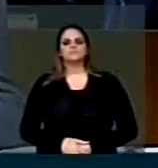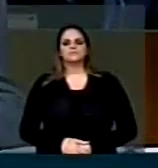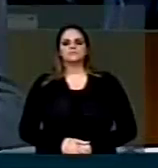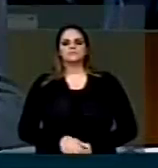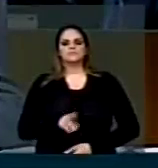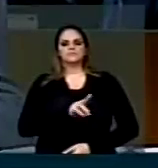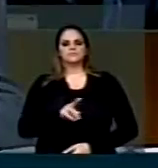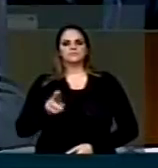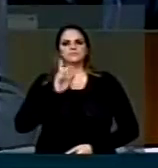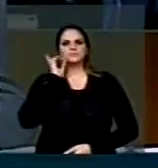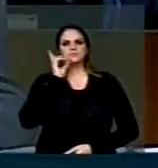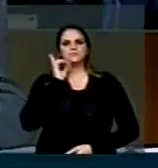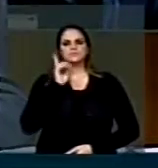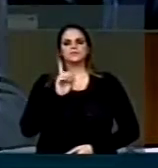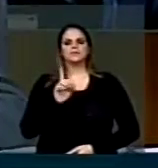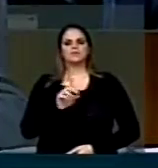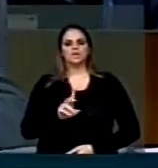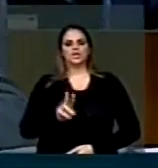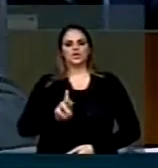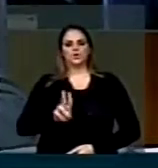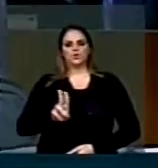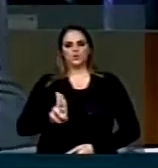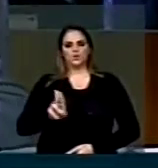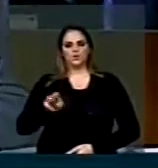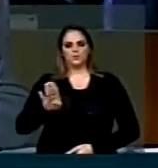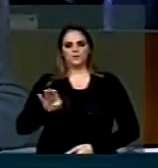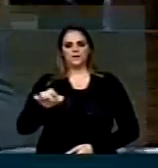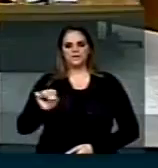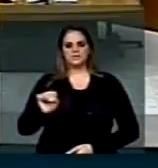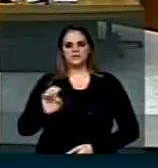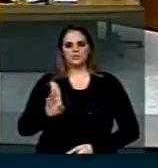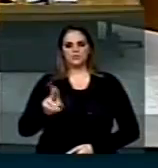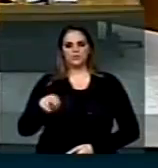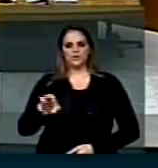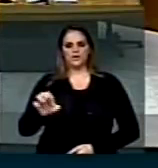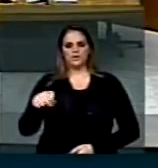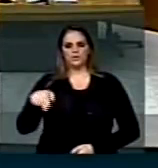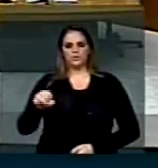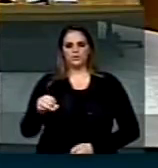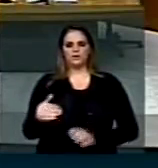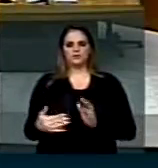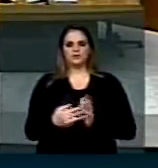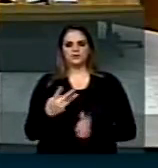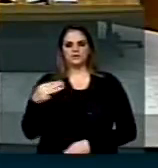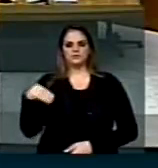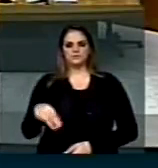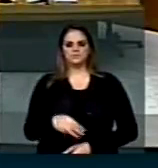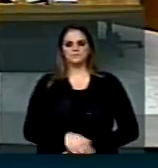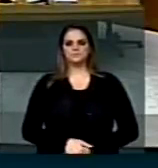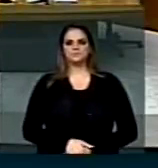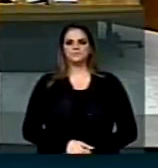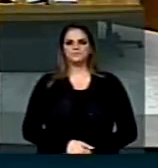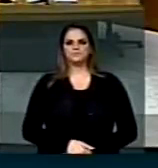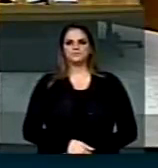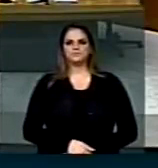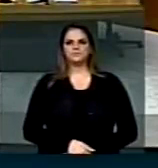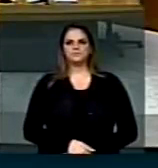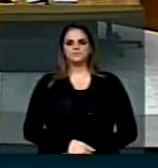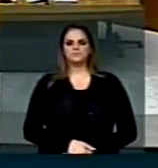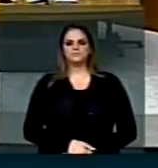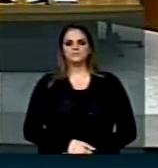Do PPS, deputado Rubens Bueno, o senhor tem até 3 minutos. Senhor presidente, rumo ao